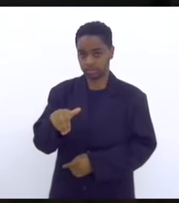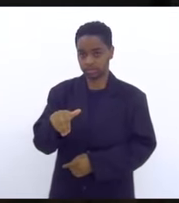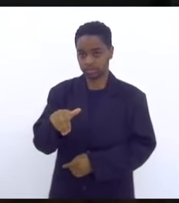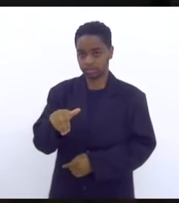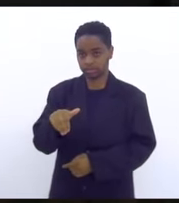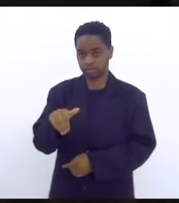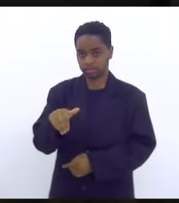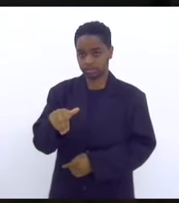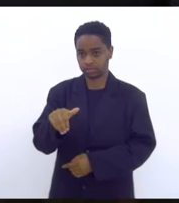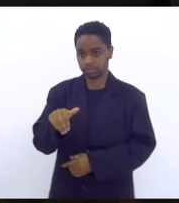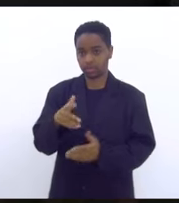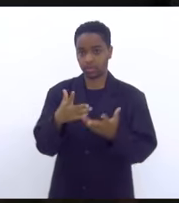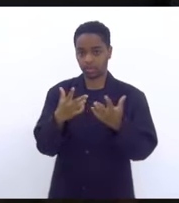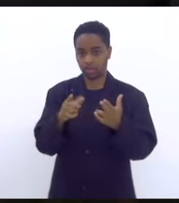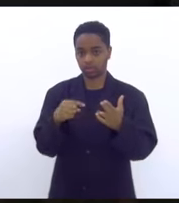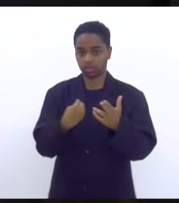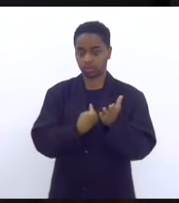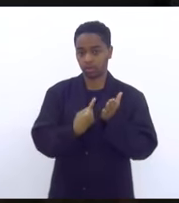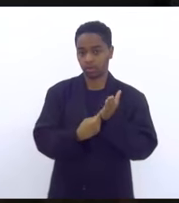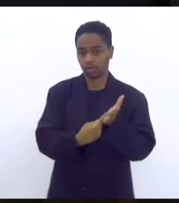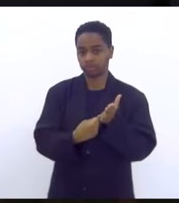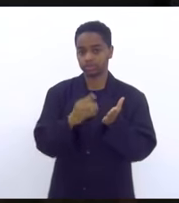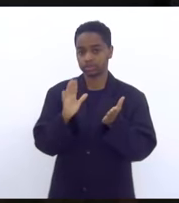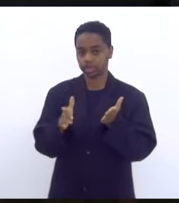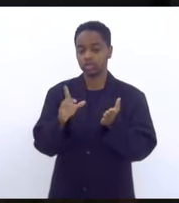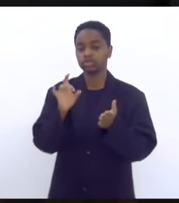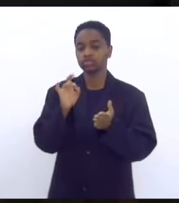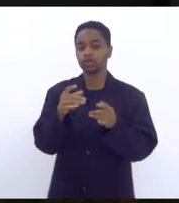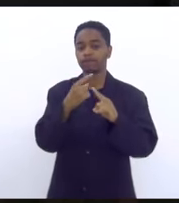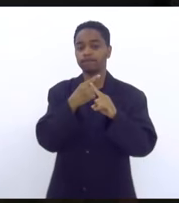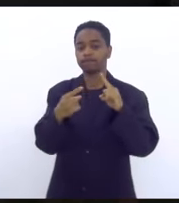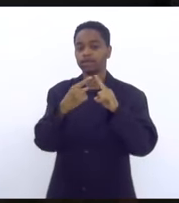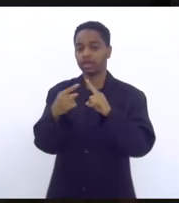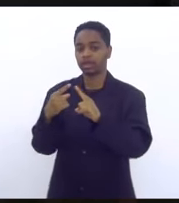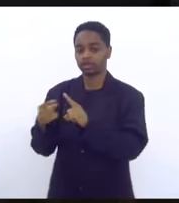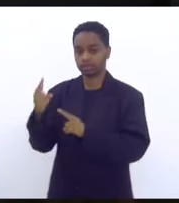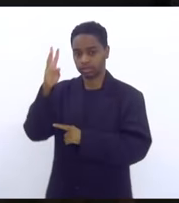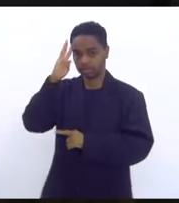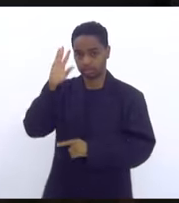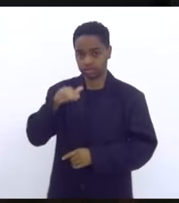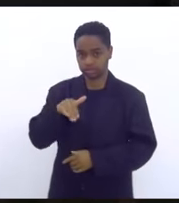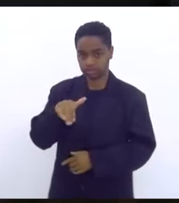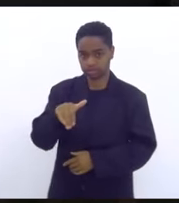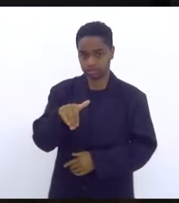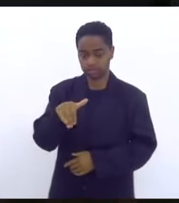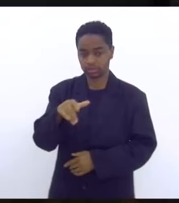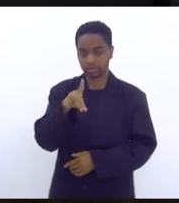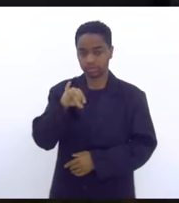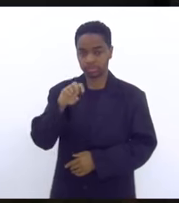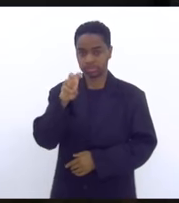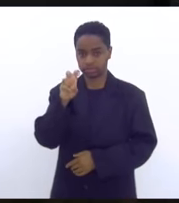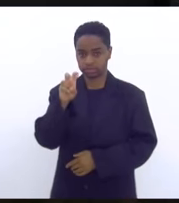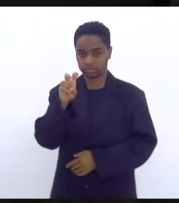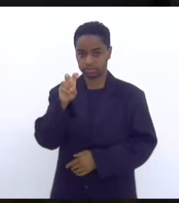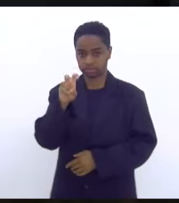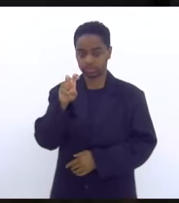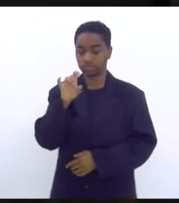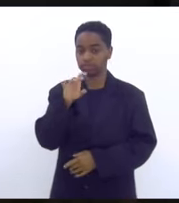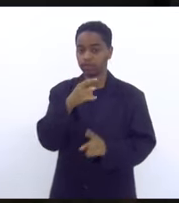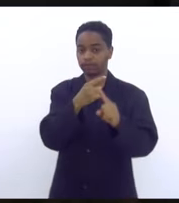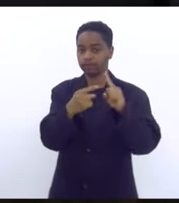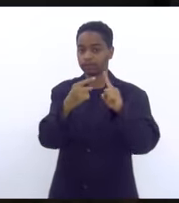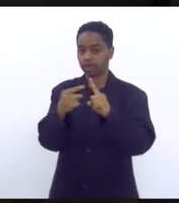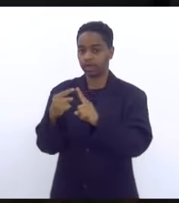deputada Marta, conforme a gente já tinha combinado, vai ser o dia só dos vetos. Próxima terça, a sessão do dia 5, só